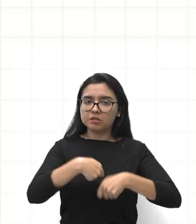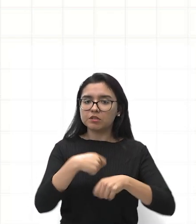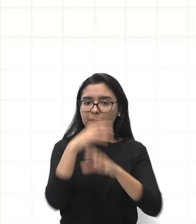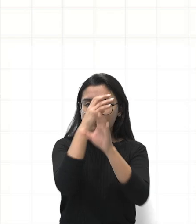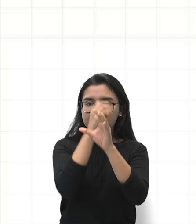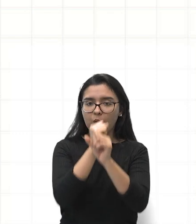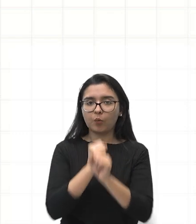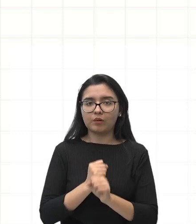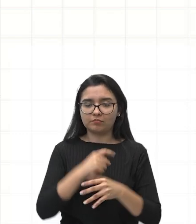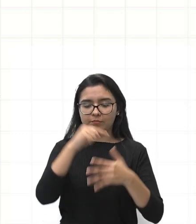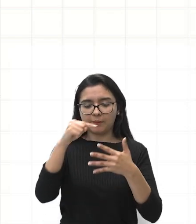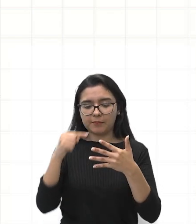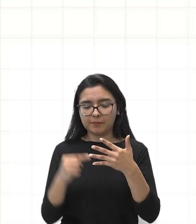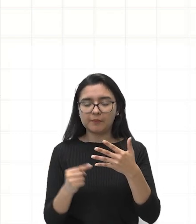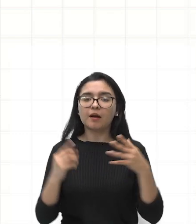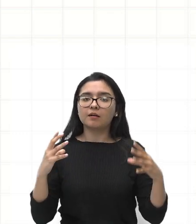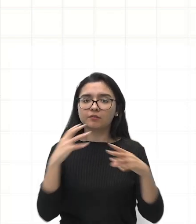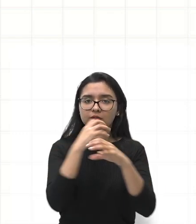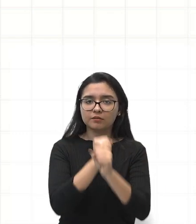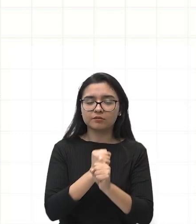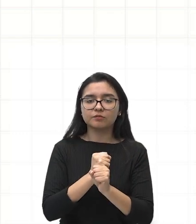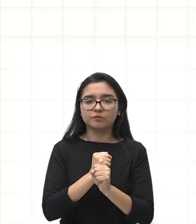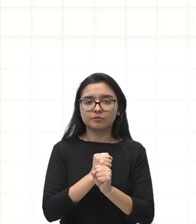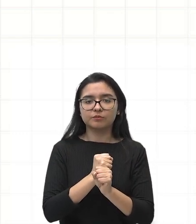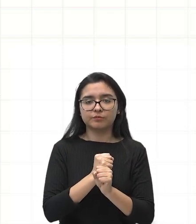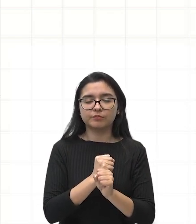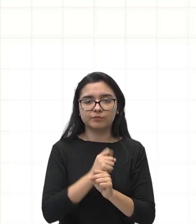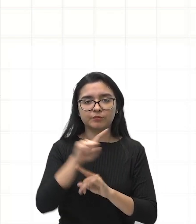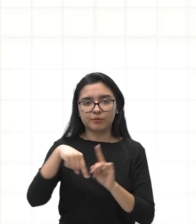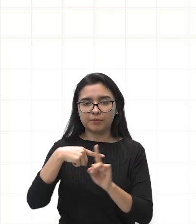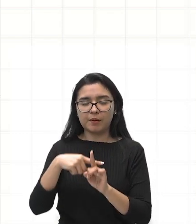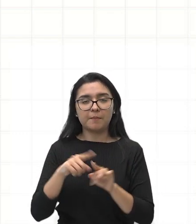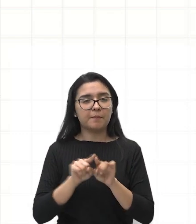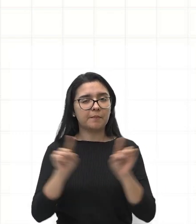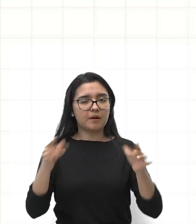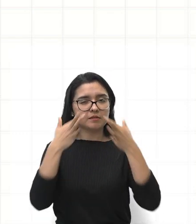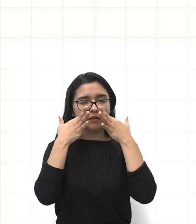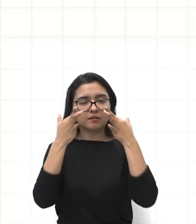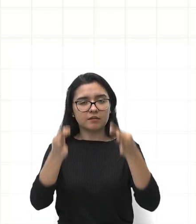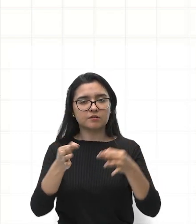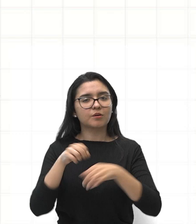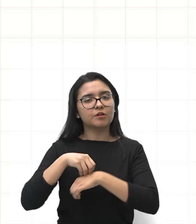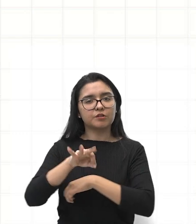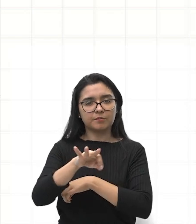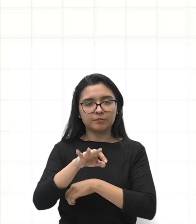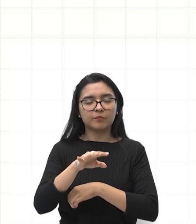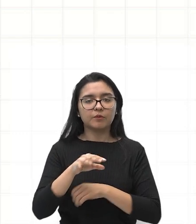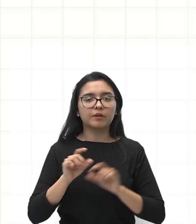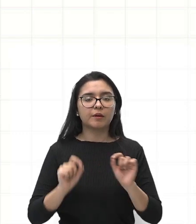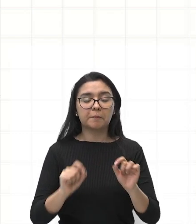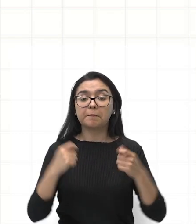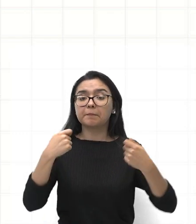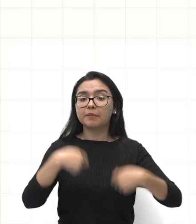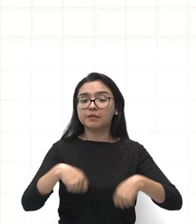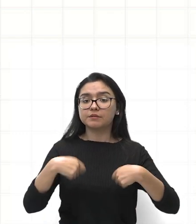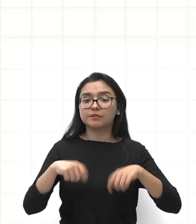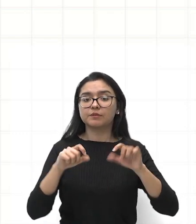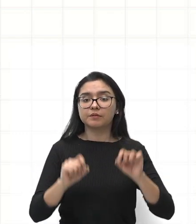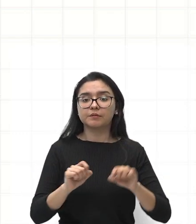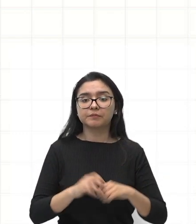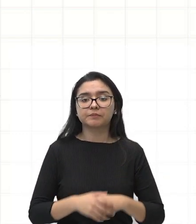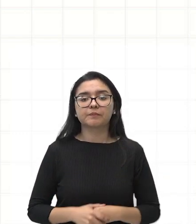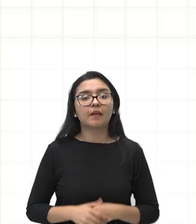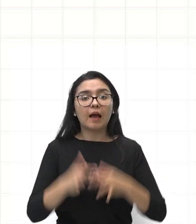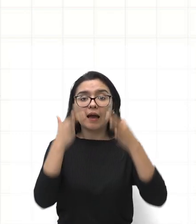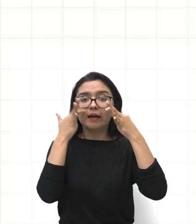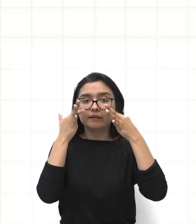cálculo, tá legal? Precisamos somar esses valores, mas tu tem que ficar esperto, porque o professor já falou para você aqui que precisa ter um